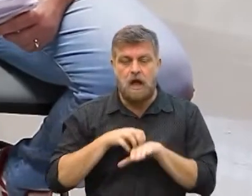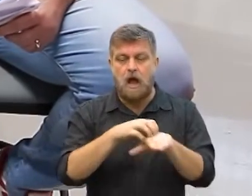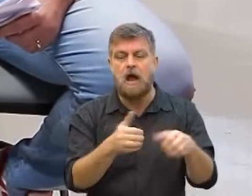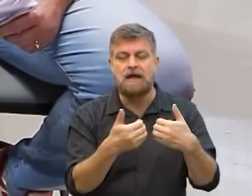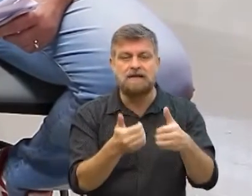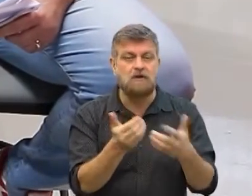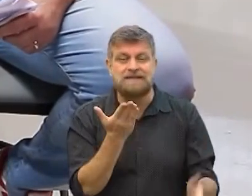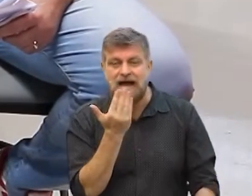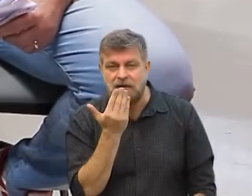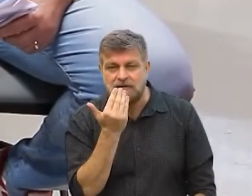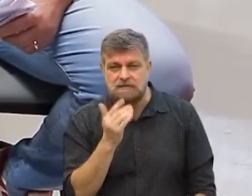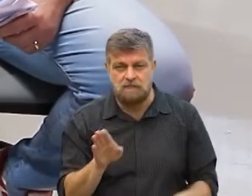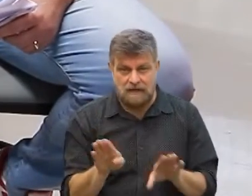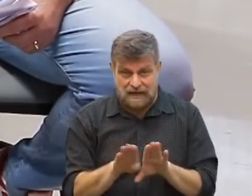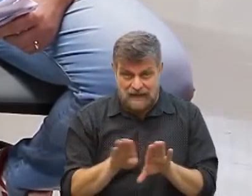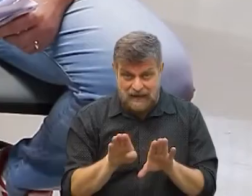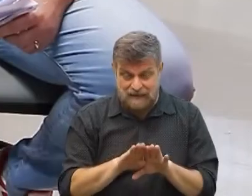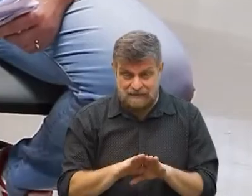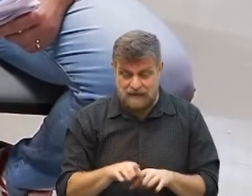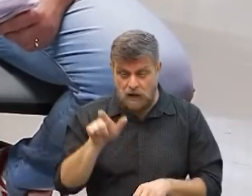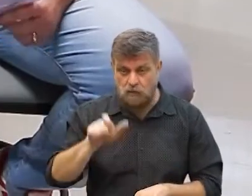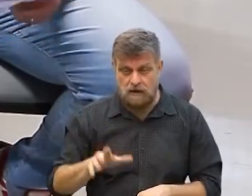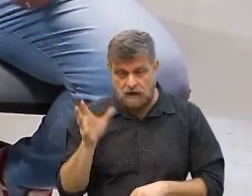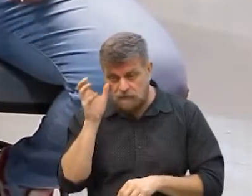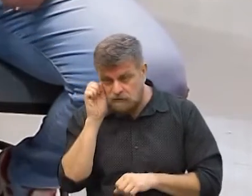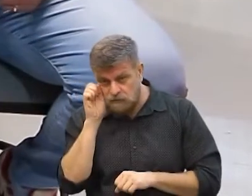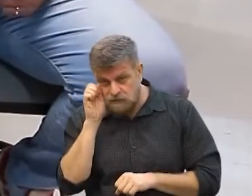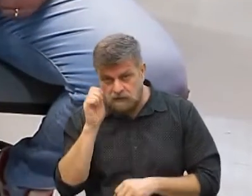transporte, alimentação, até hospedagem, é isso? Nós